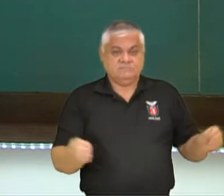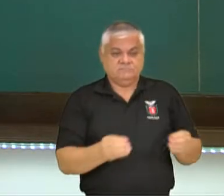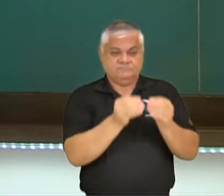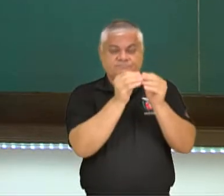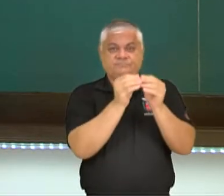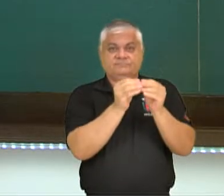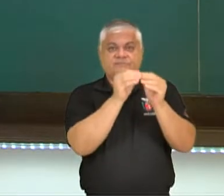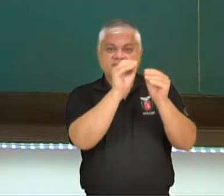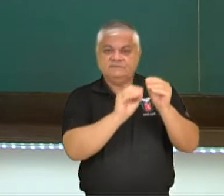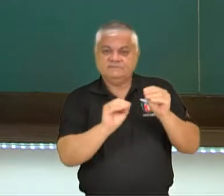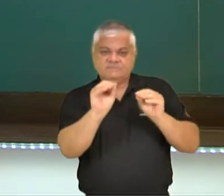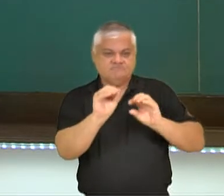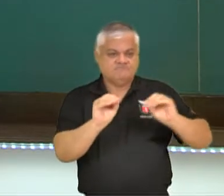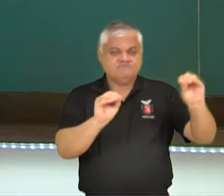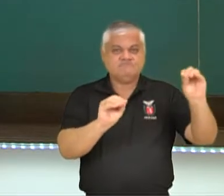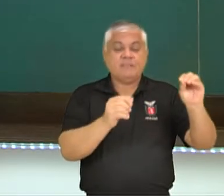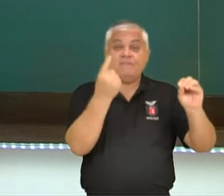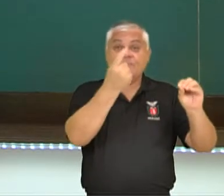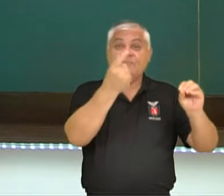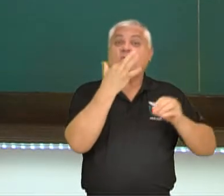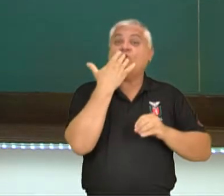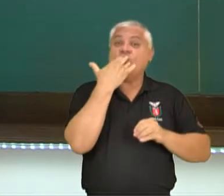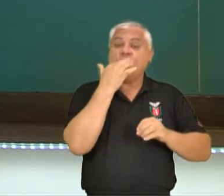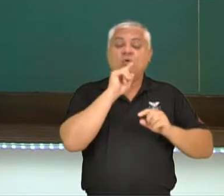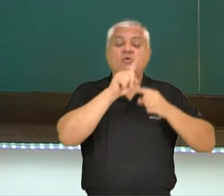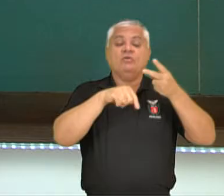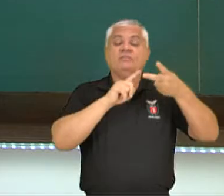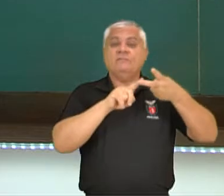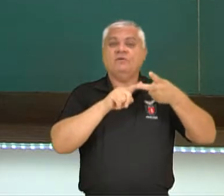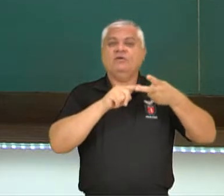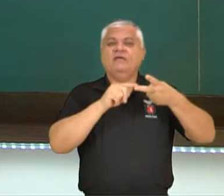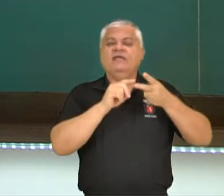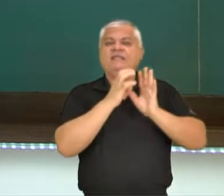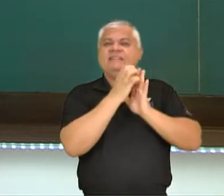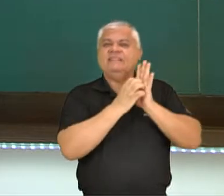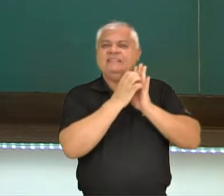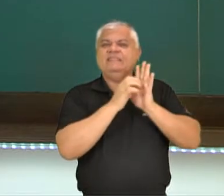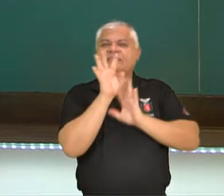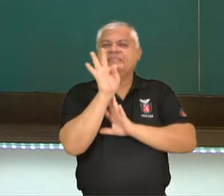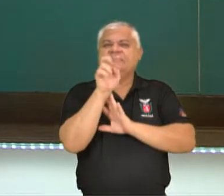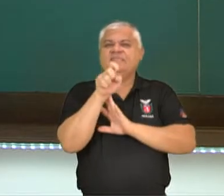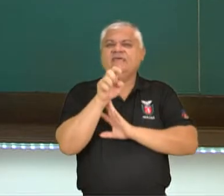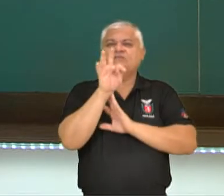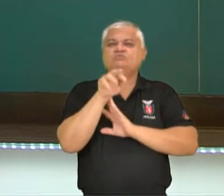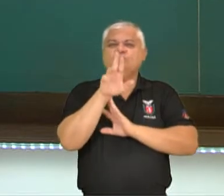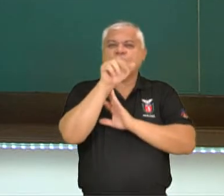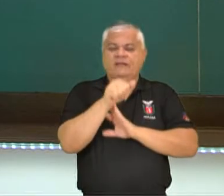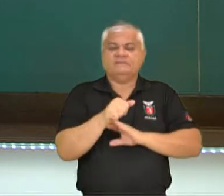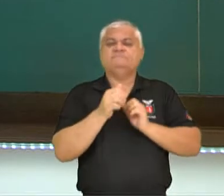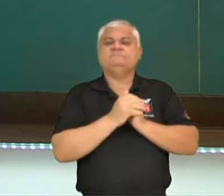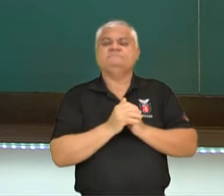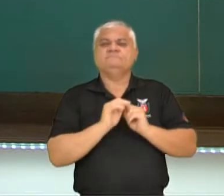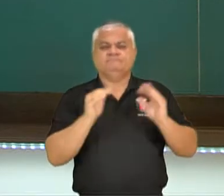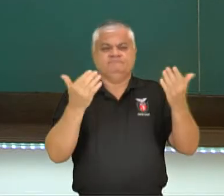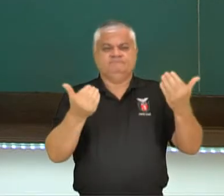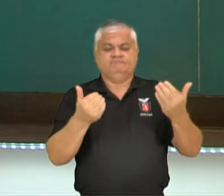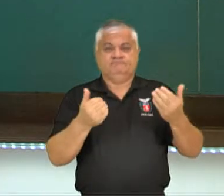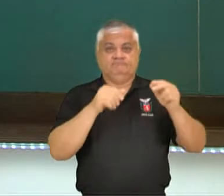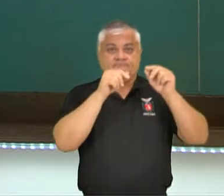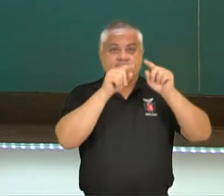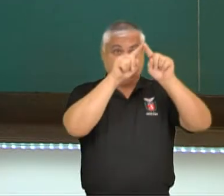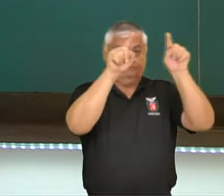forma separadas. Então, primeiro para a cor, depois para a textura. Fazendo o cruzamento, eu vou ter então meus dois quadradinhos de Pinet